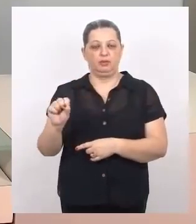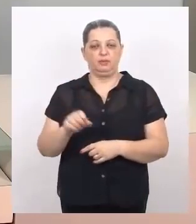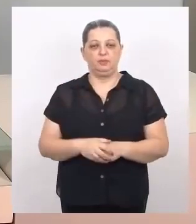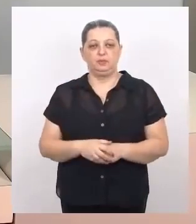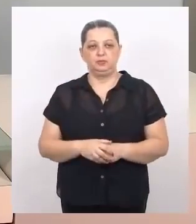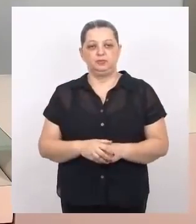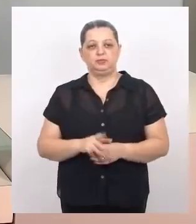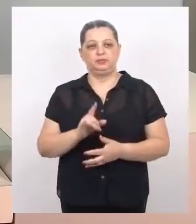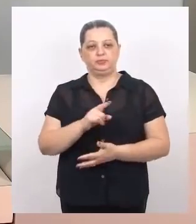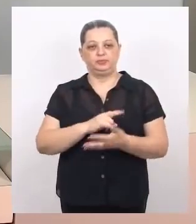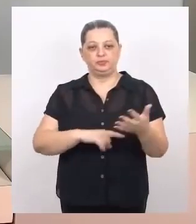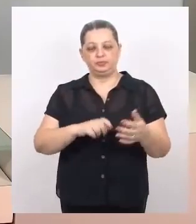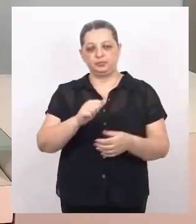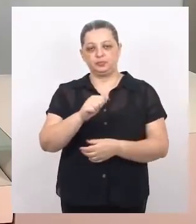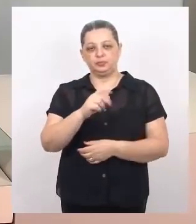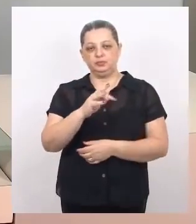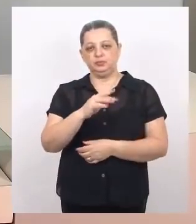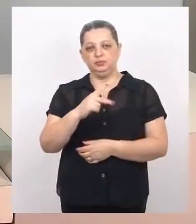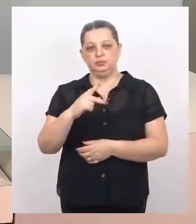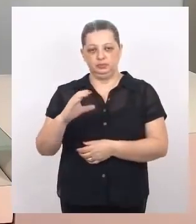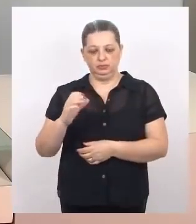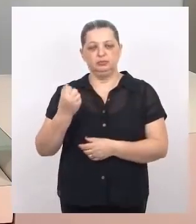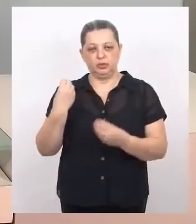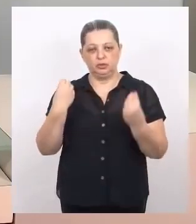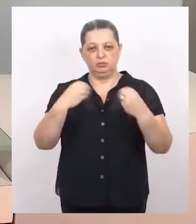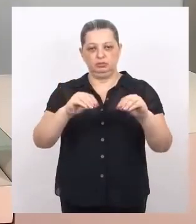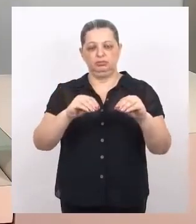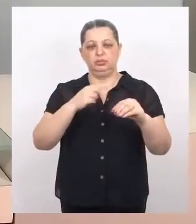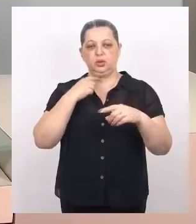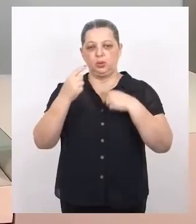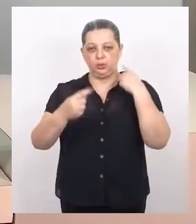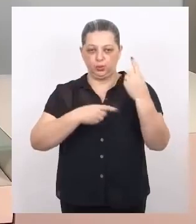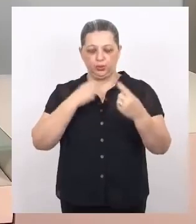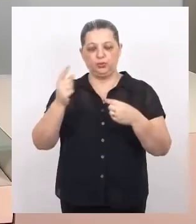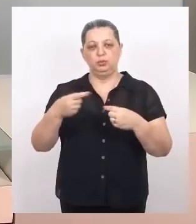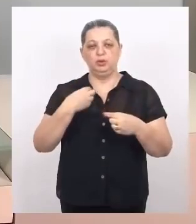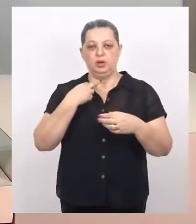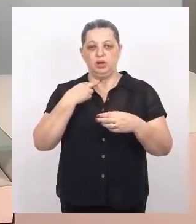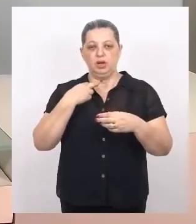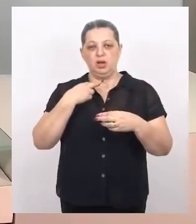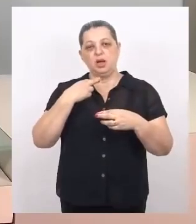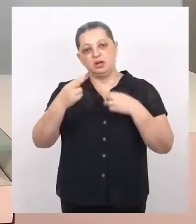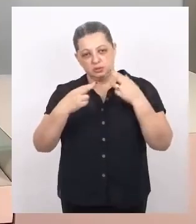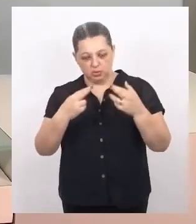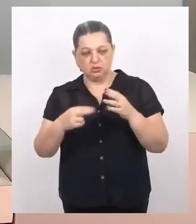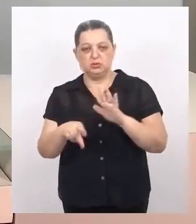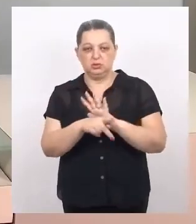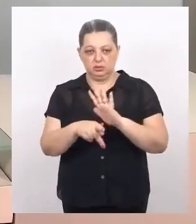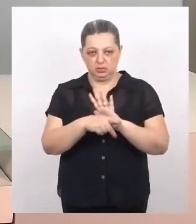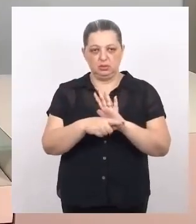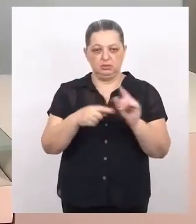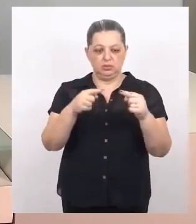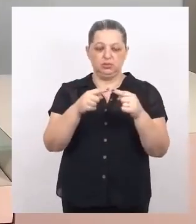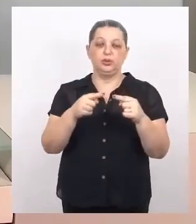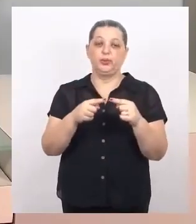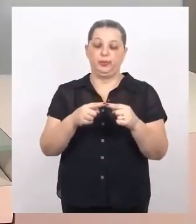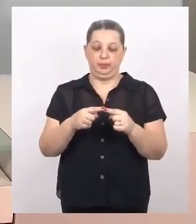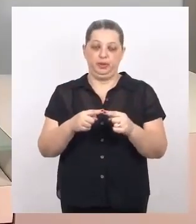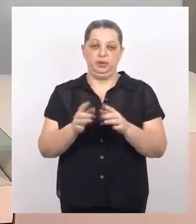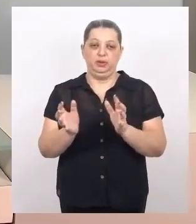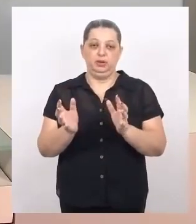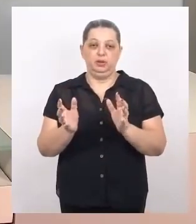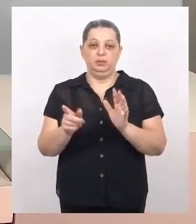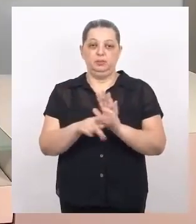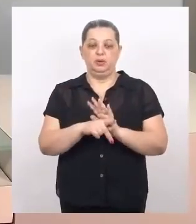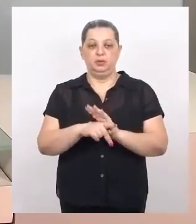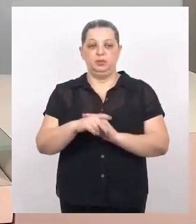o ATPC para que vocês possam enviar as dúvidas lá e a gente possa responder de forma mais célere o que tem a ver com o ATPC, tá? Aqui a gente